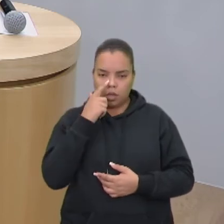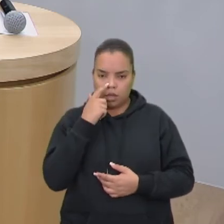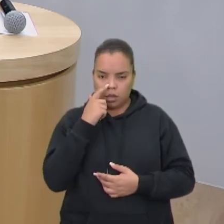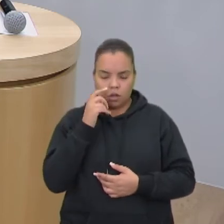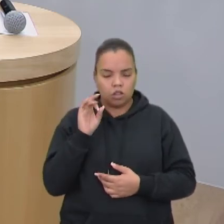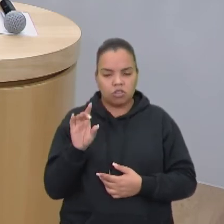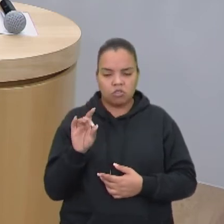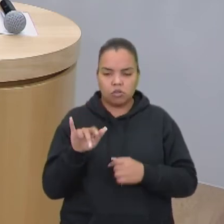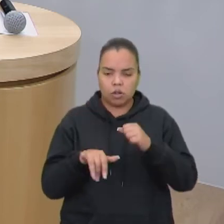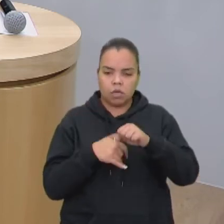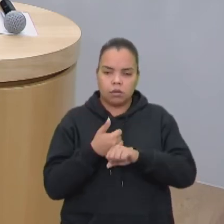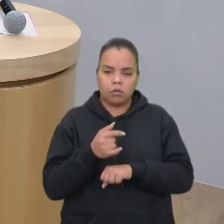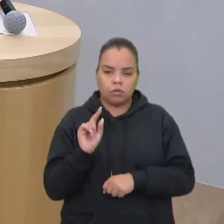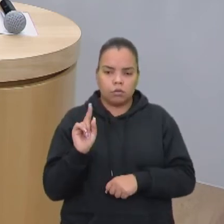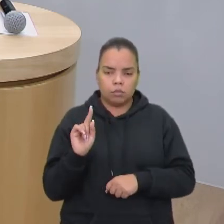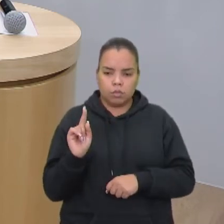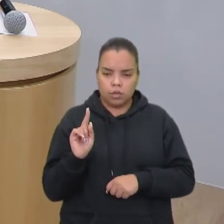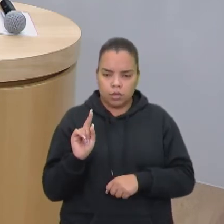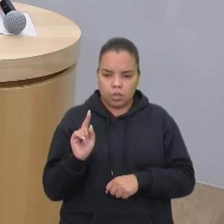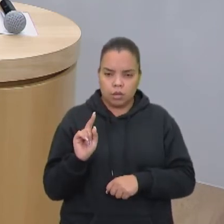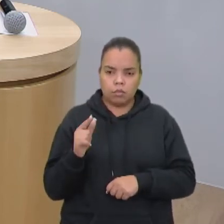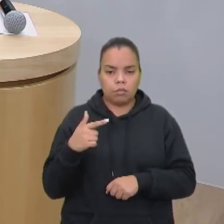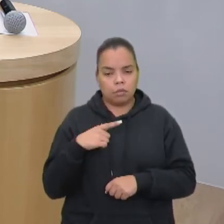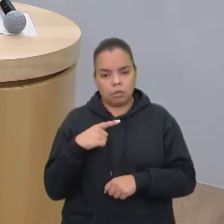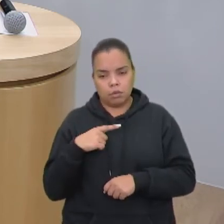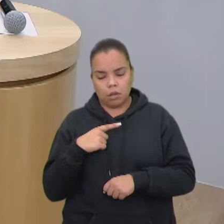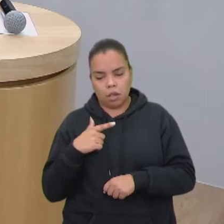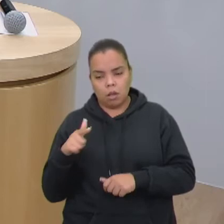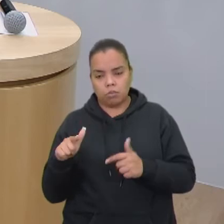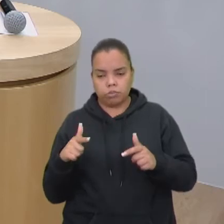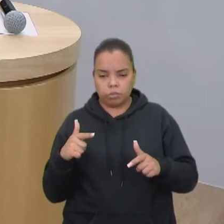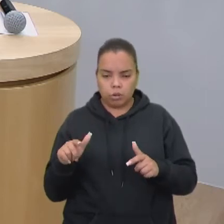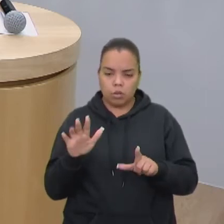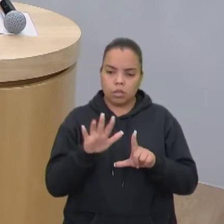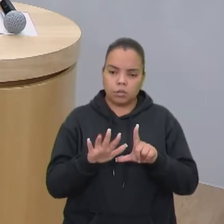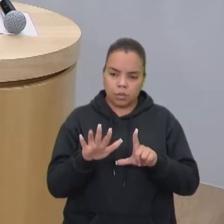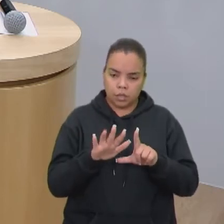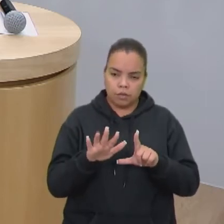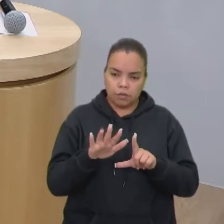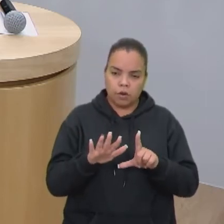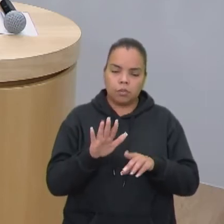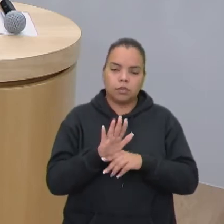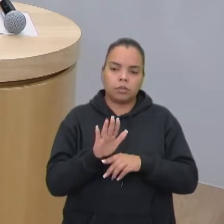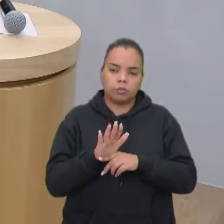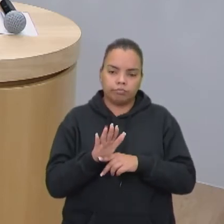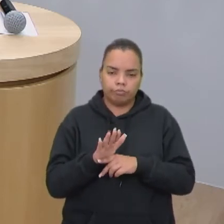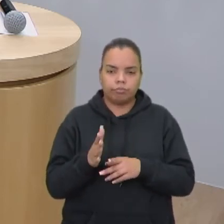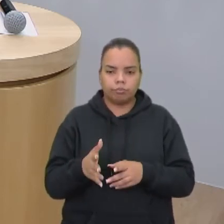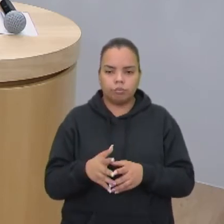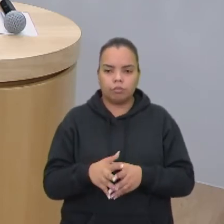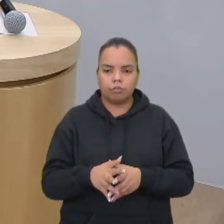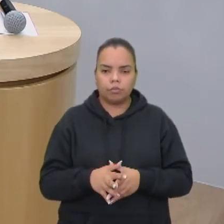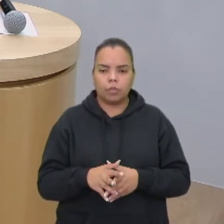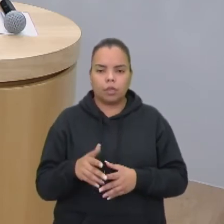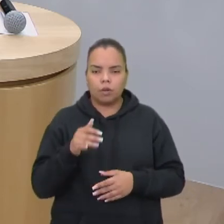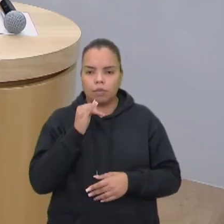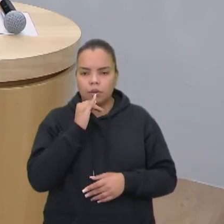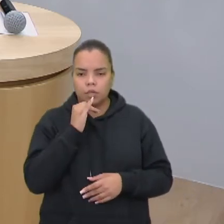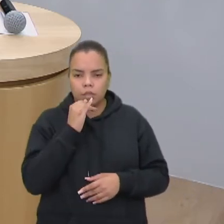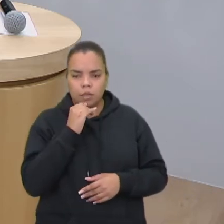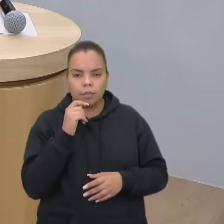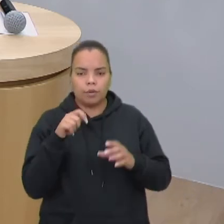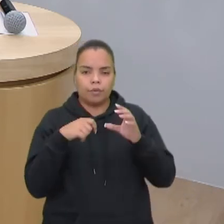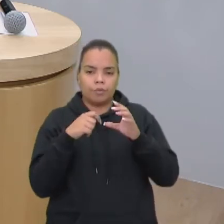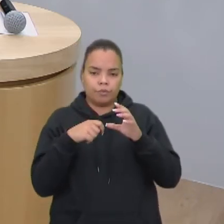N. outros lugares que alojam. E a gente trouxe um exemplo aqui também de vlog. Eu vou rodar, é um vídeo